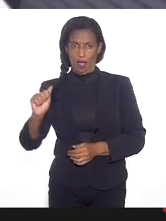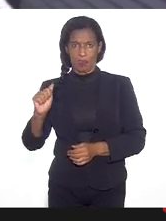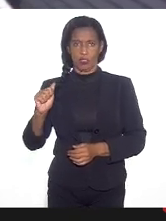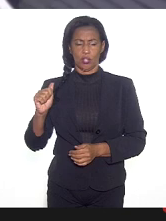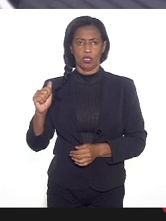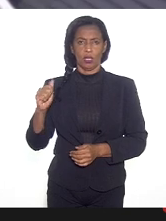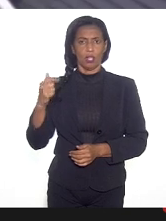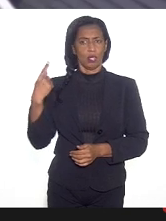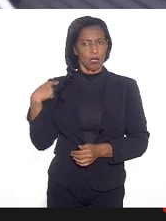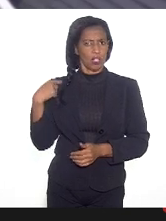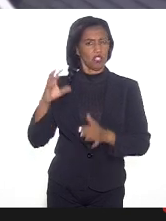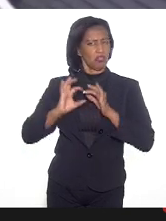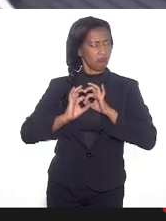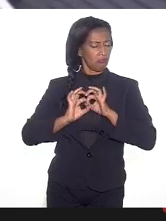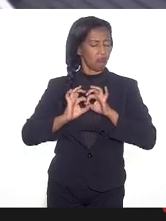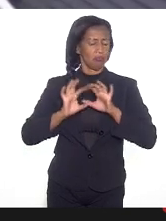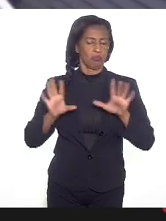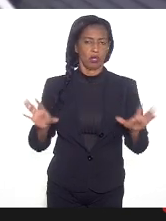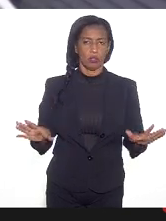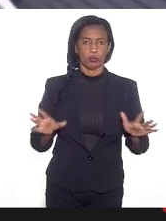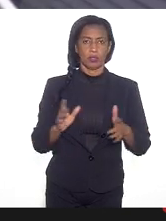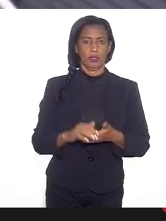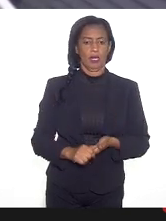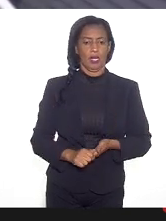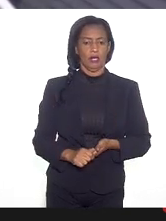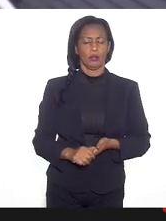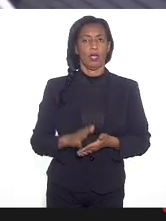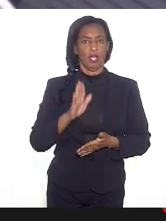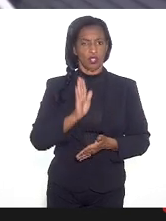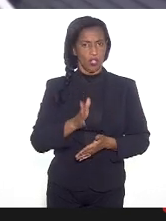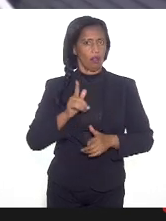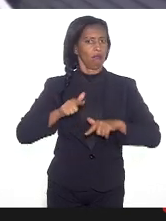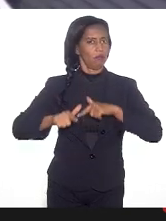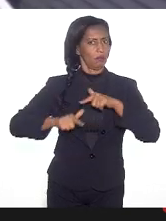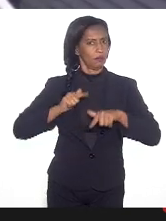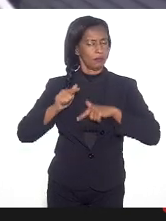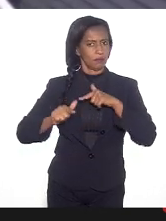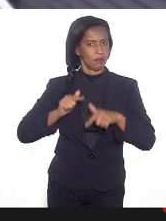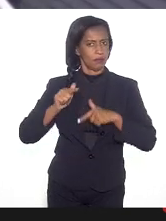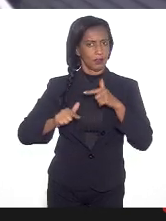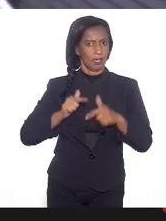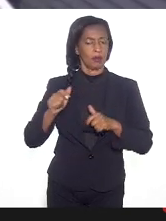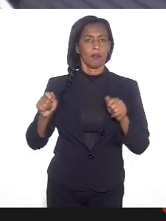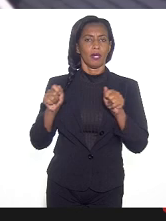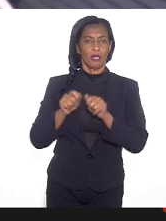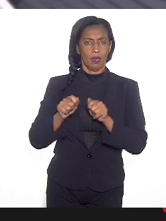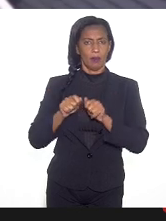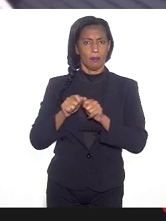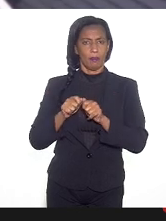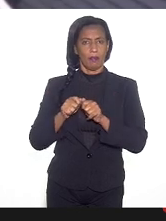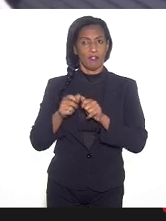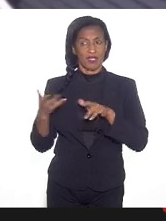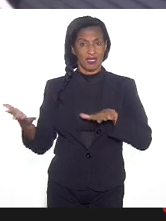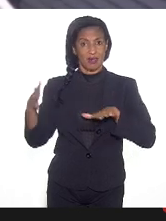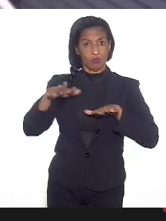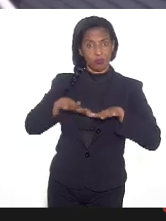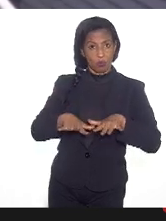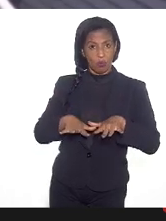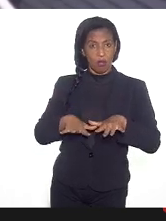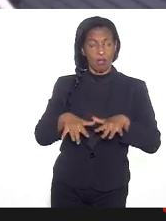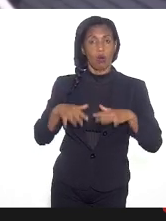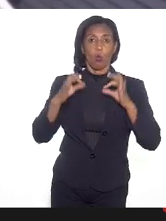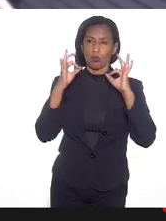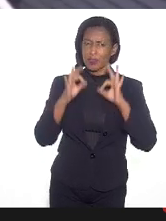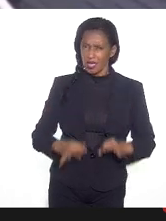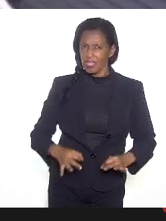foi autorizado a já trabalhar para fazer essa integração, com certeza